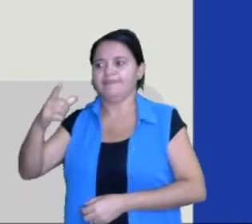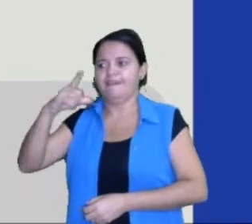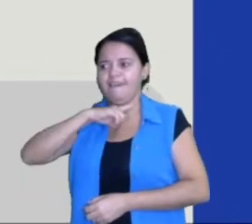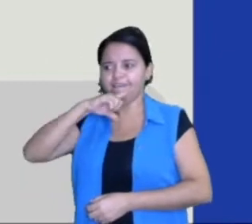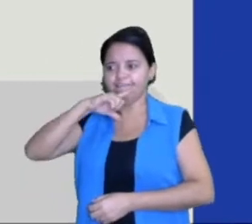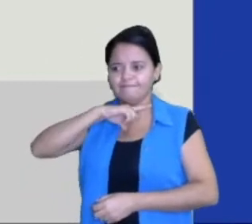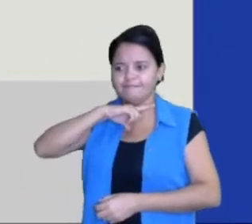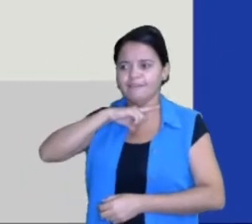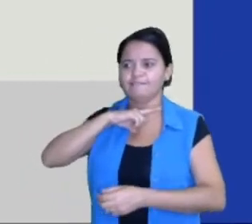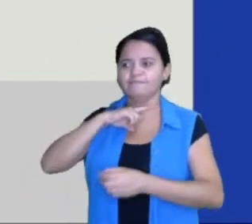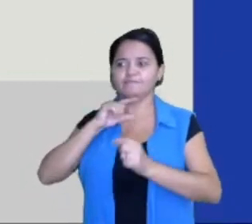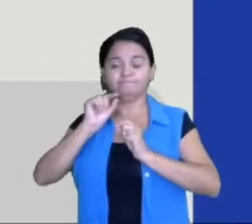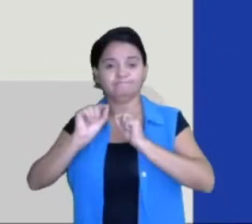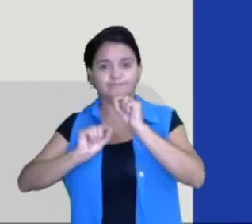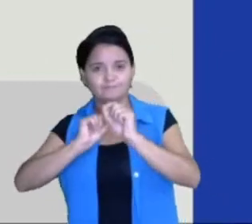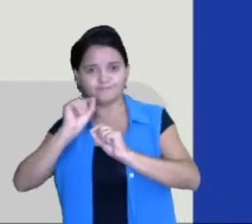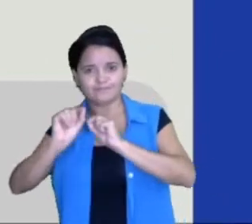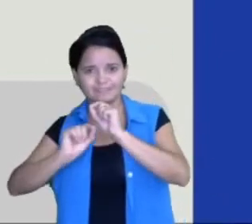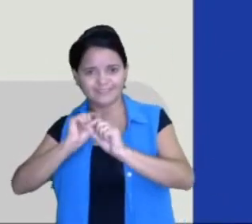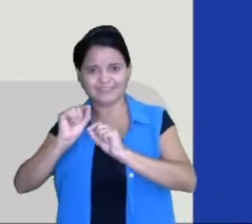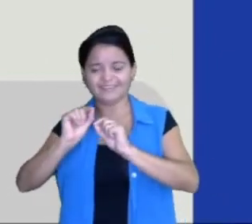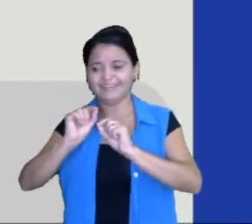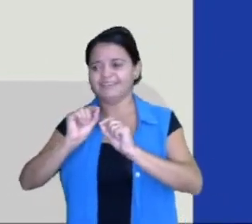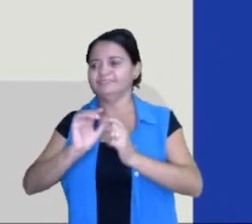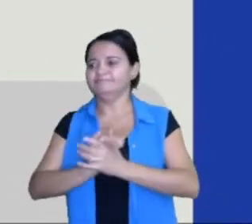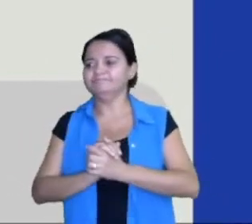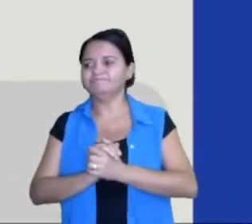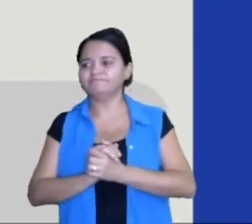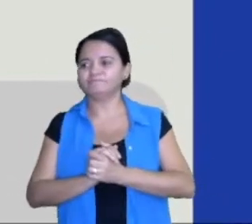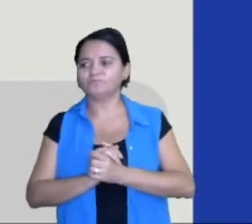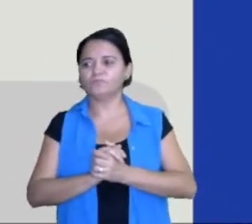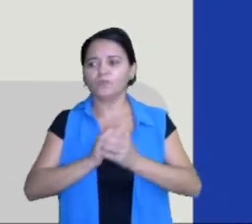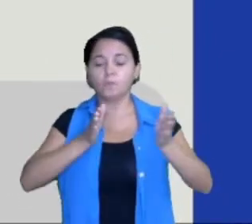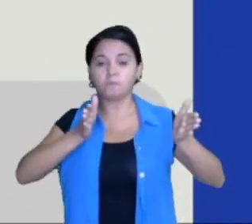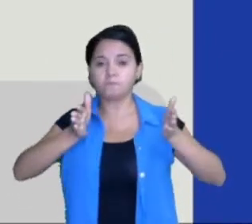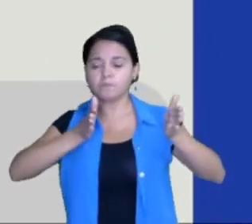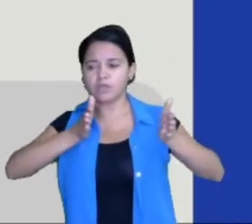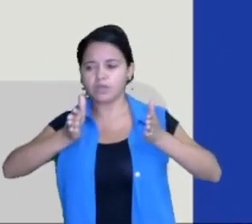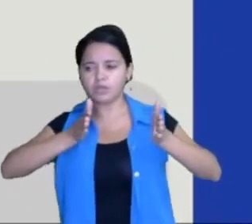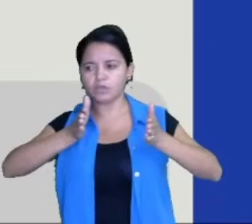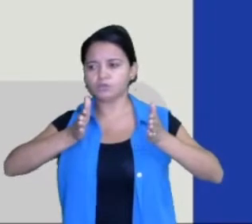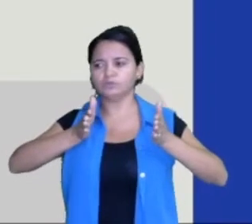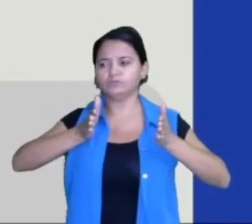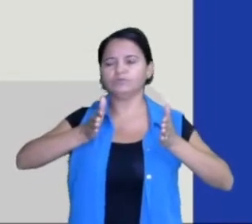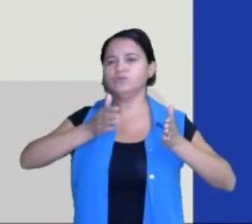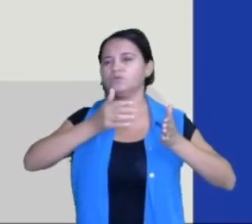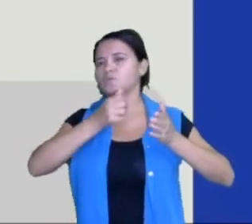era conhecida nesse período, e a Inglaterra, tá? Então,